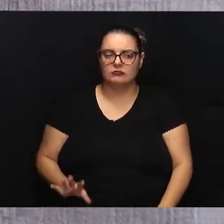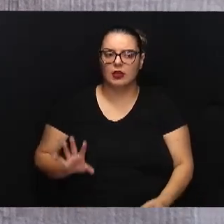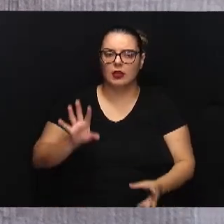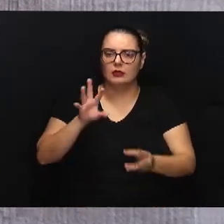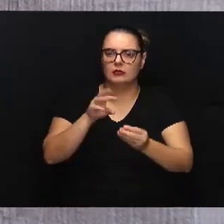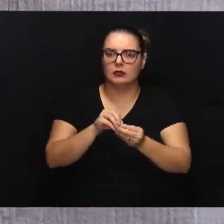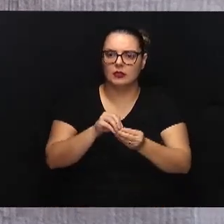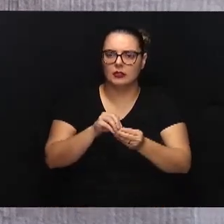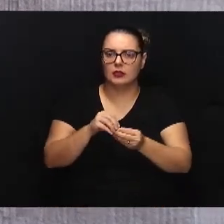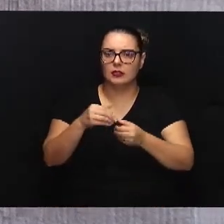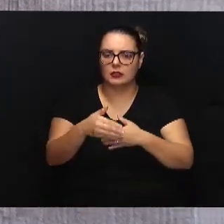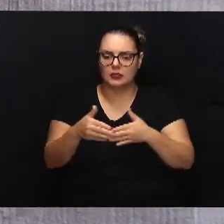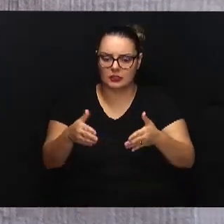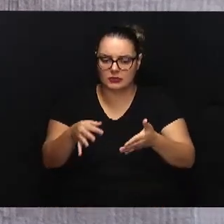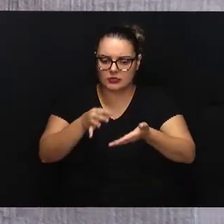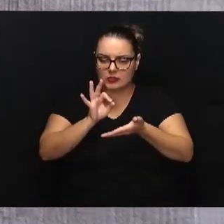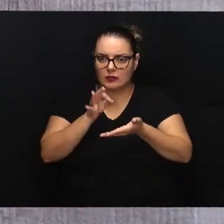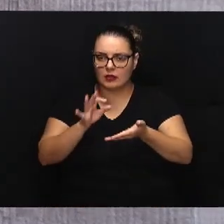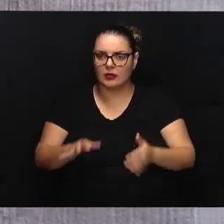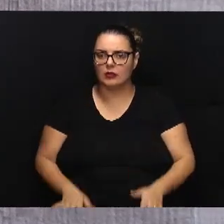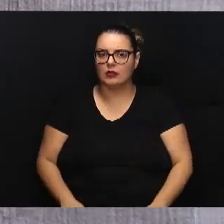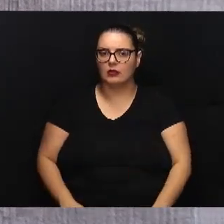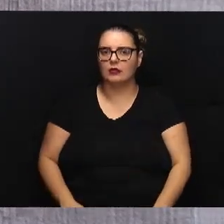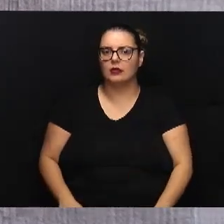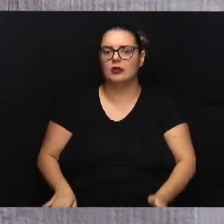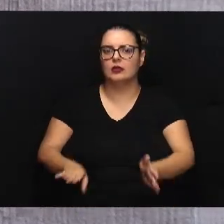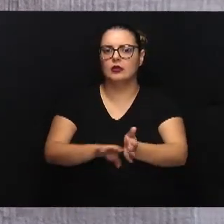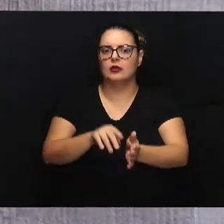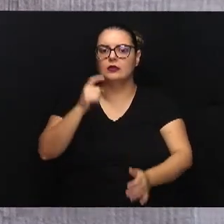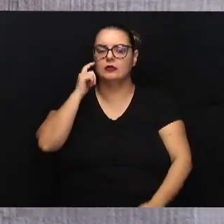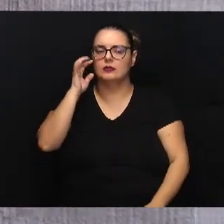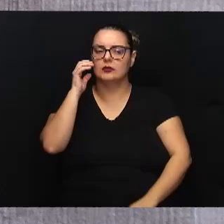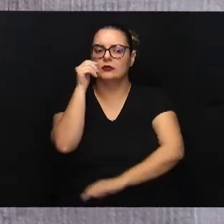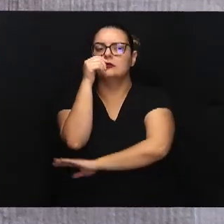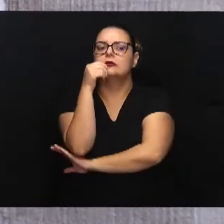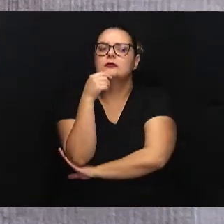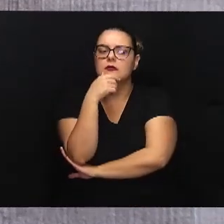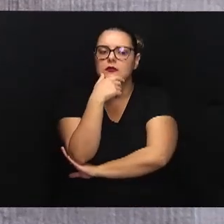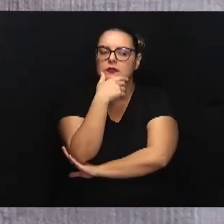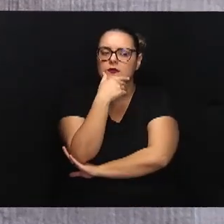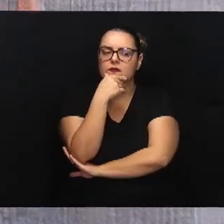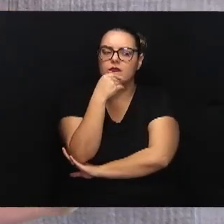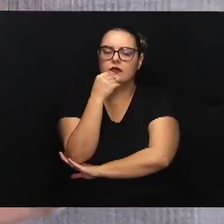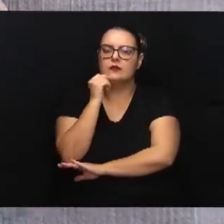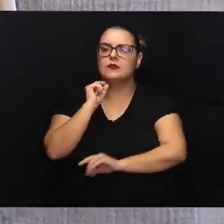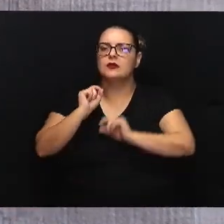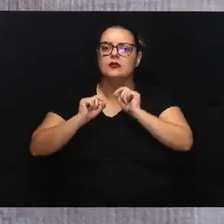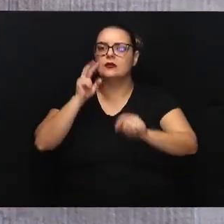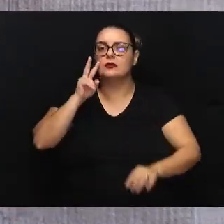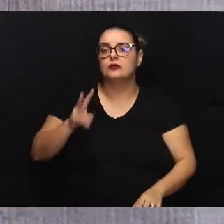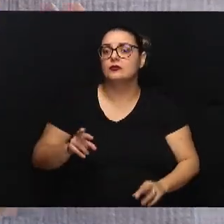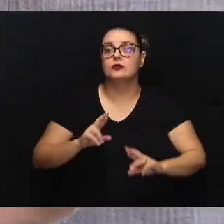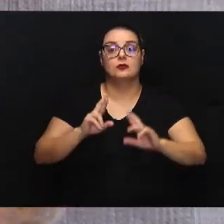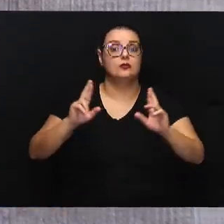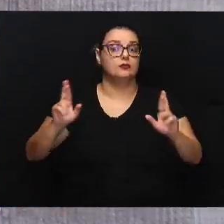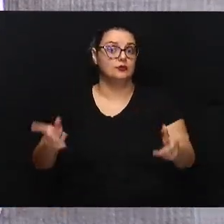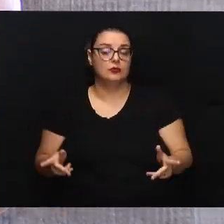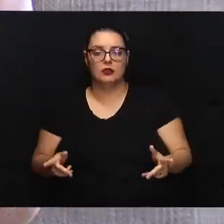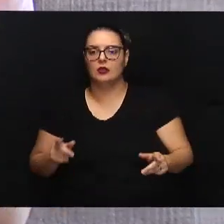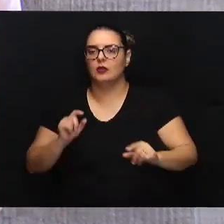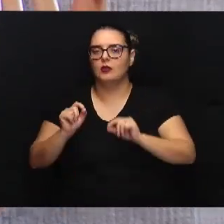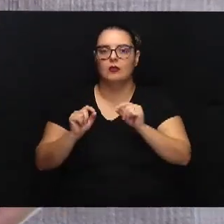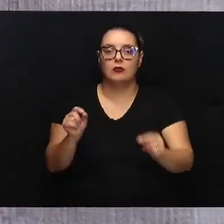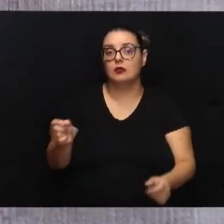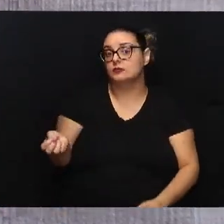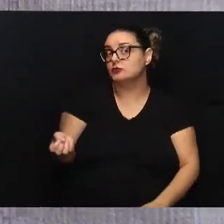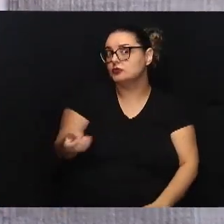da manhã. Aí eu cheguei em casa com aquilo na cabeça, eu falei, nossa, deixa eu dar uma olhada o que tem hoje em dia de diferente, o que tem de novo, o que tem